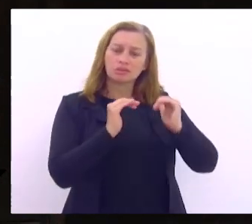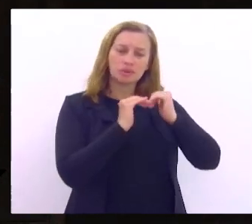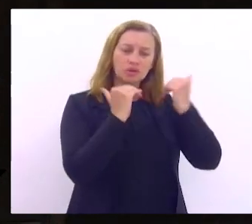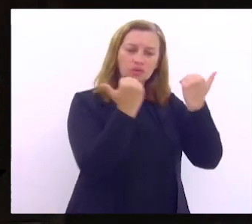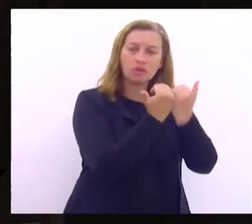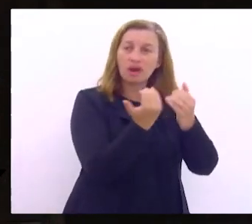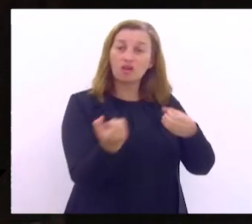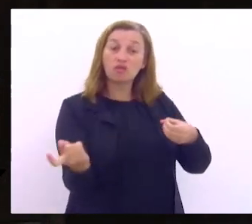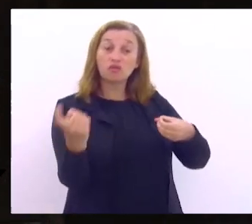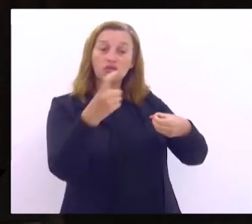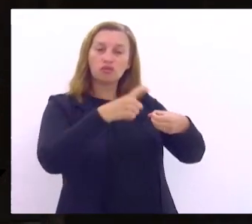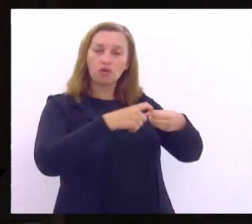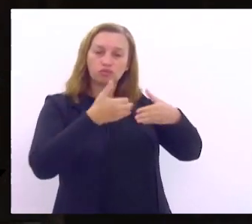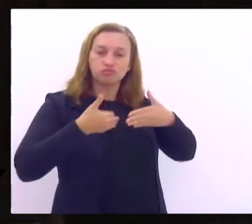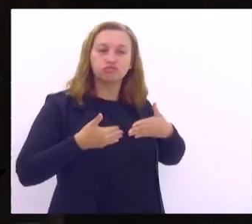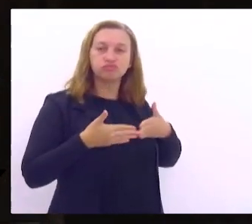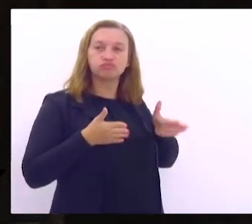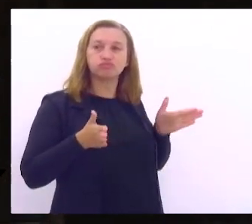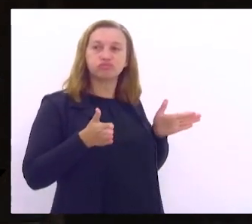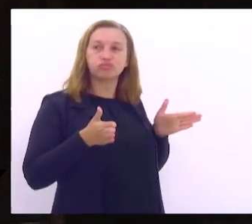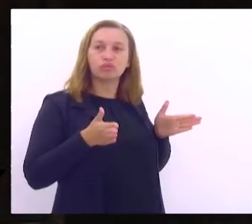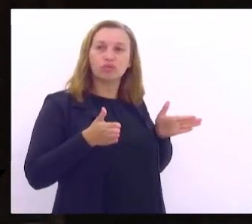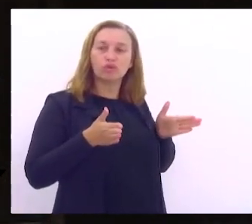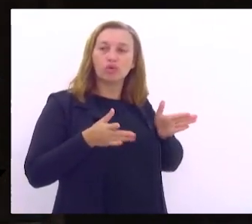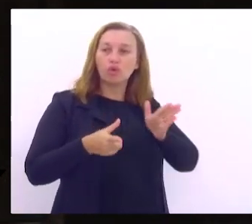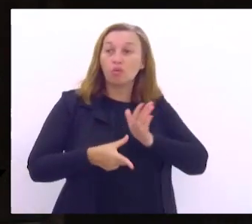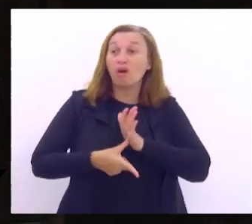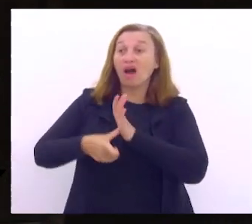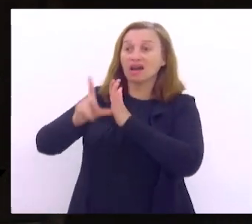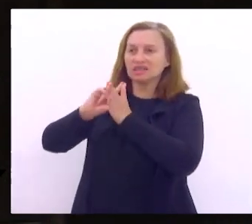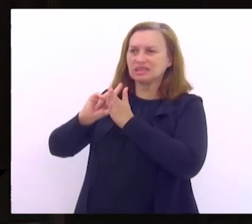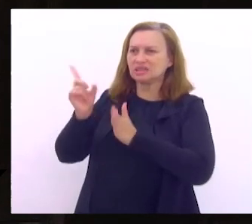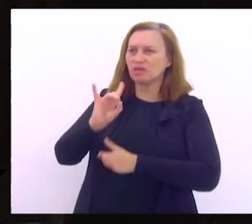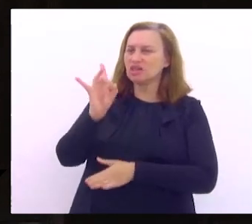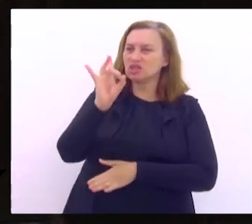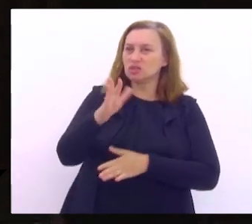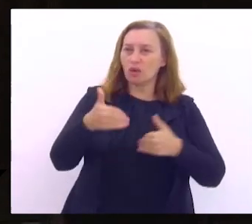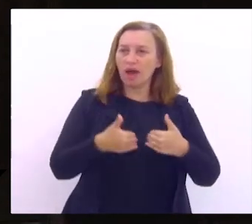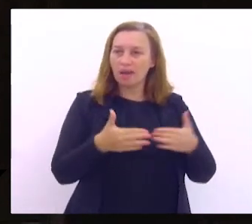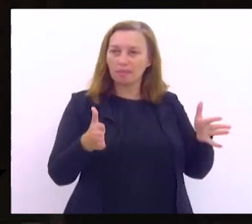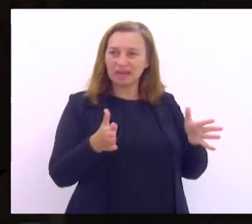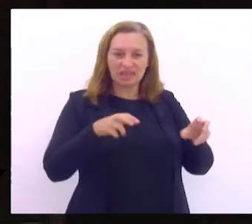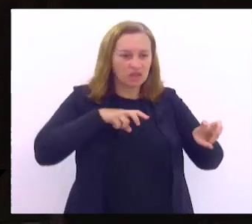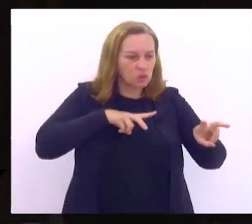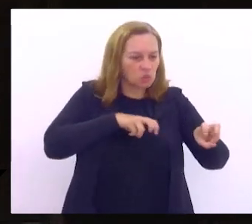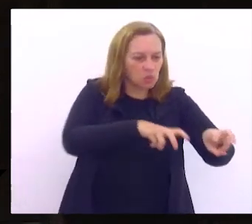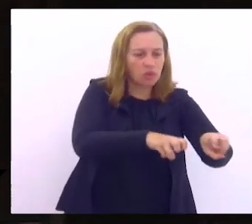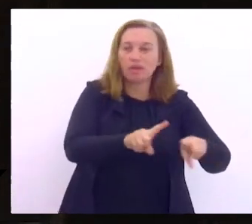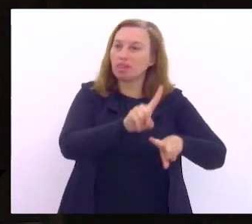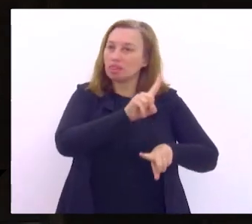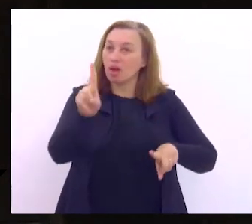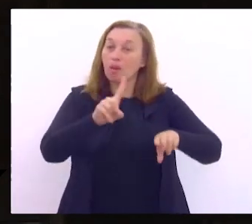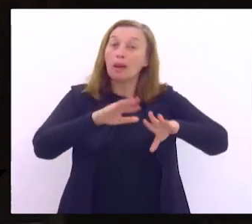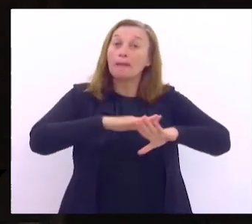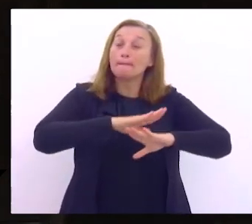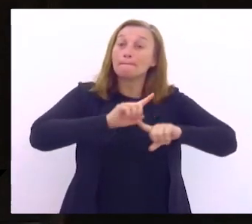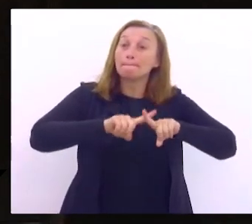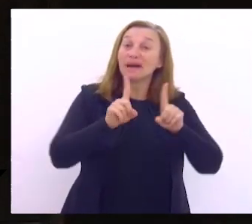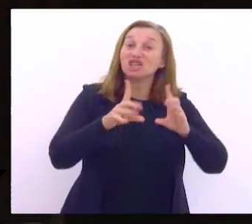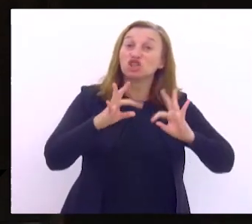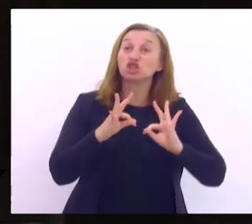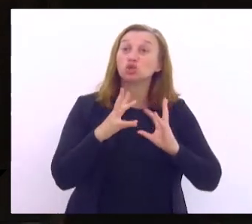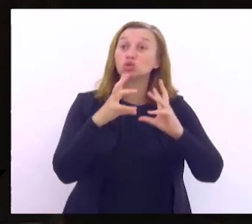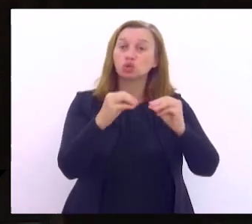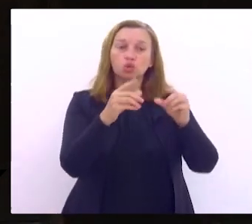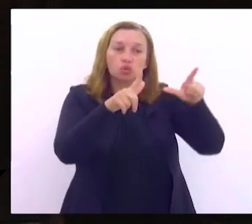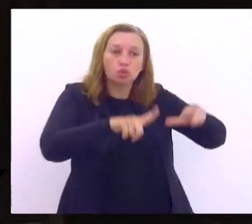retorne, mas retorne como ele deveria retornar. Não é só retornar com a pista, mas sim com o complexo do